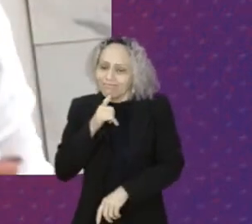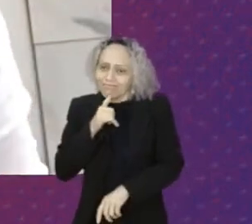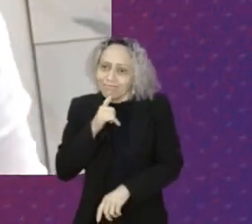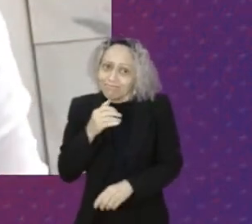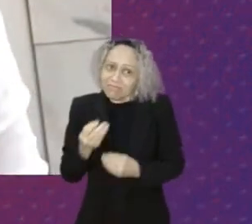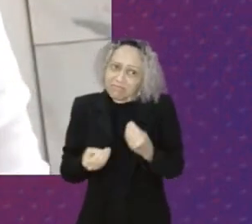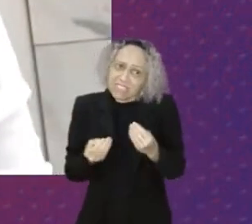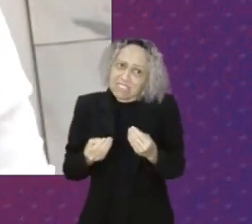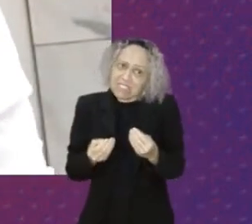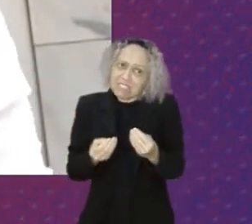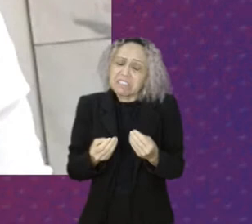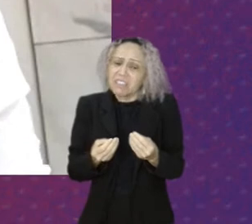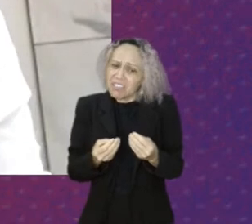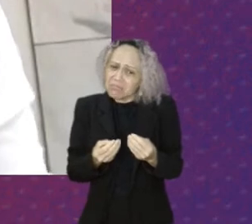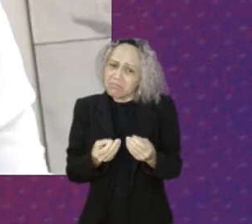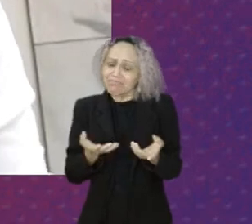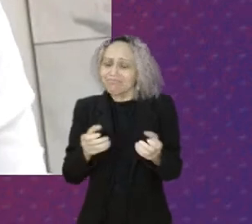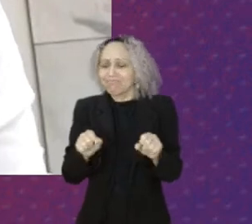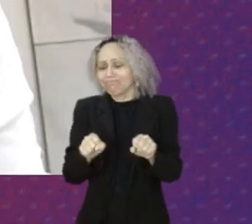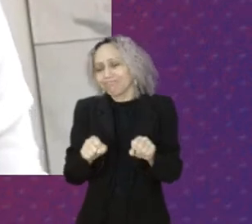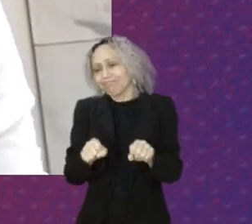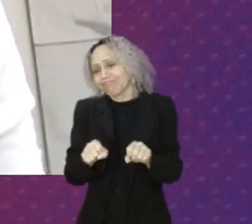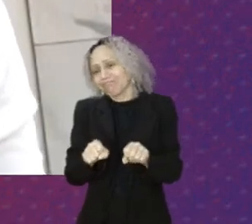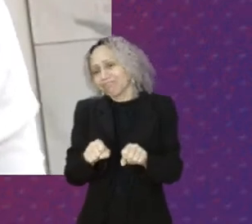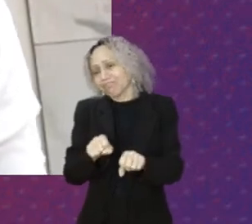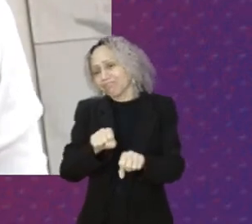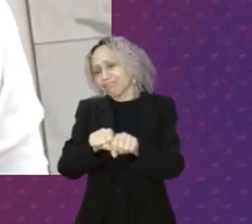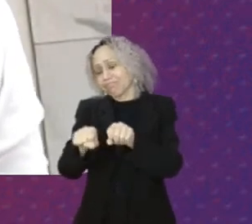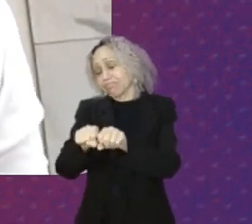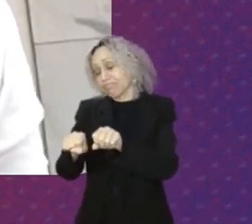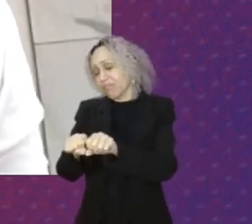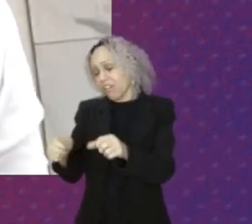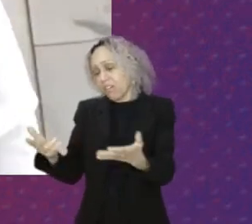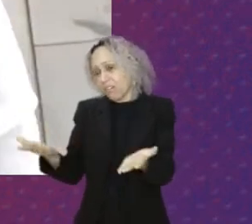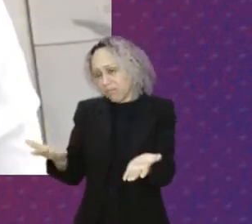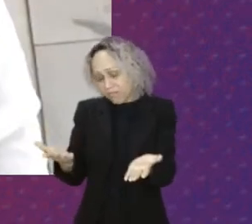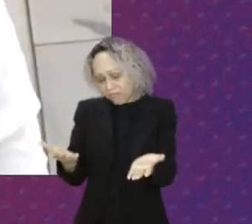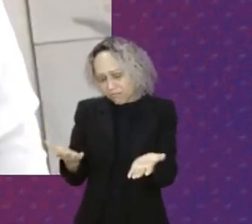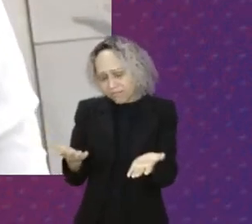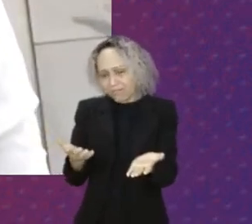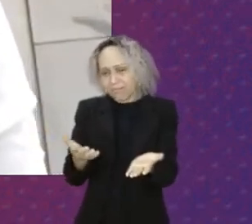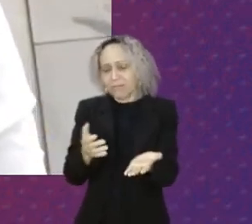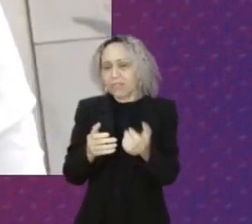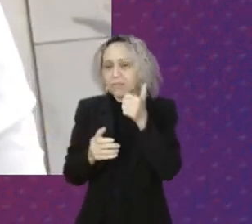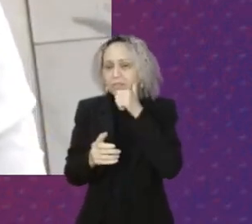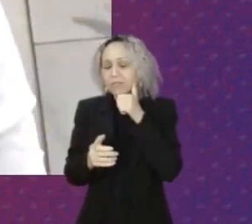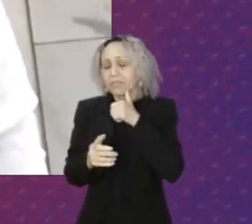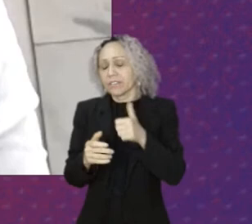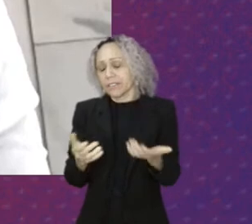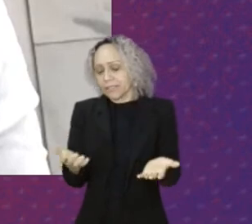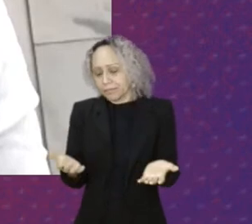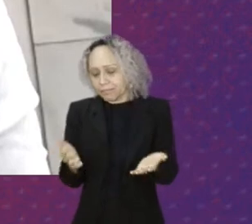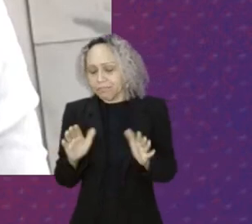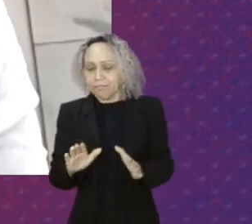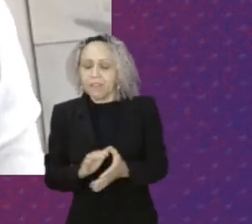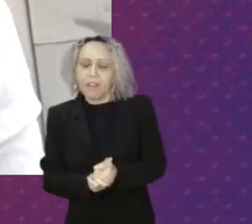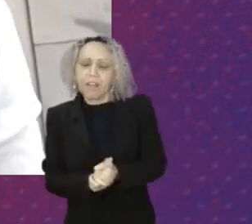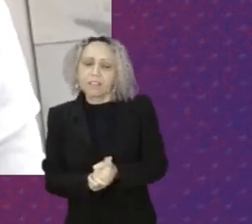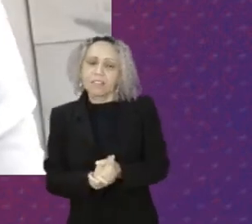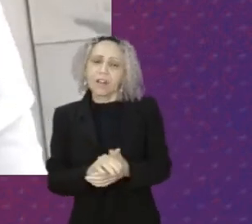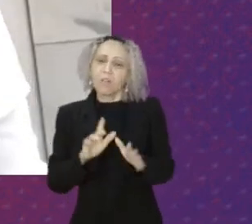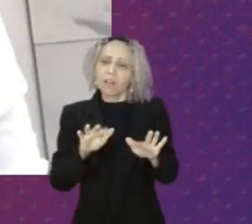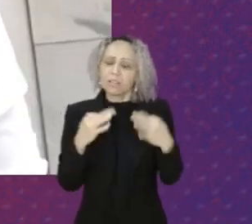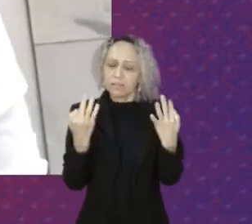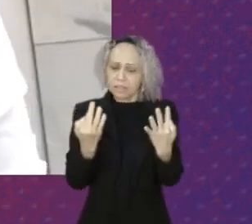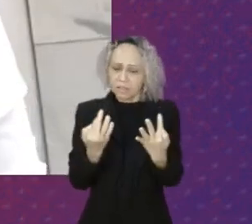fatalidade aconteceu e a gente precisa, então, de políticas reparatórias para os familiares dessas vítimas, né, e com direito ao